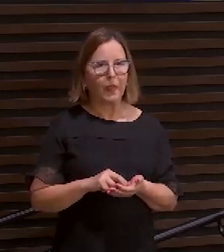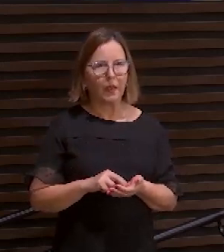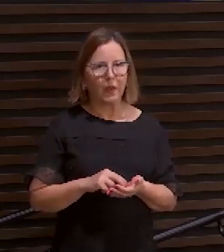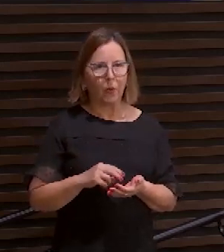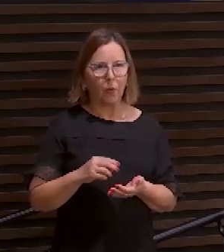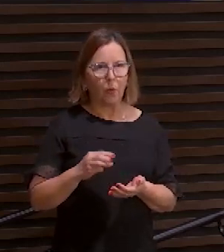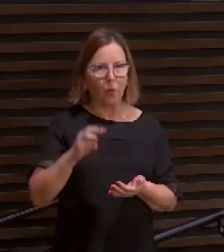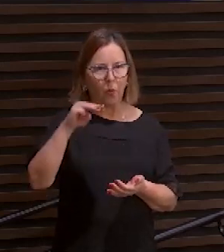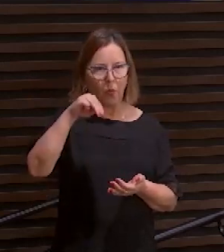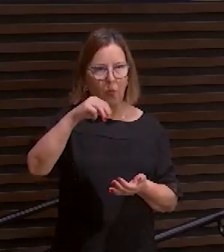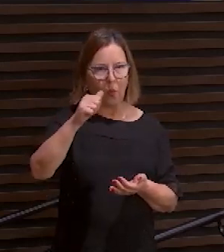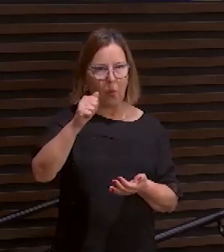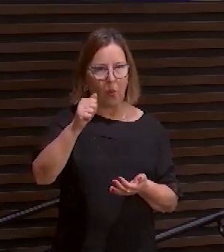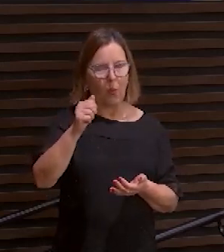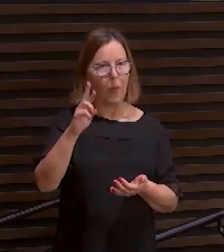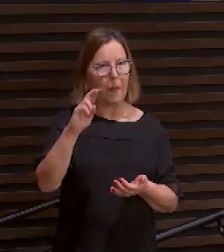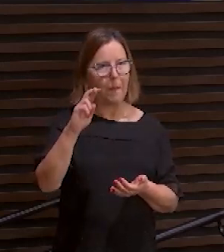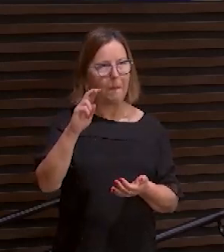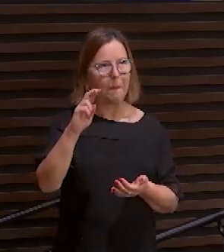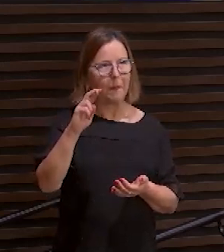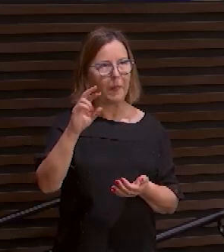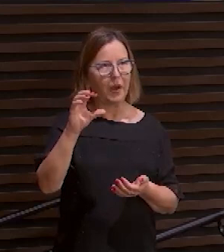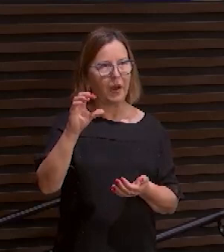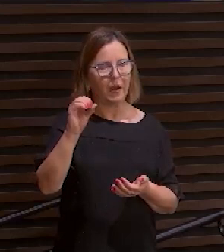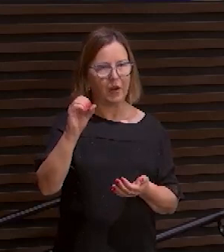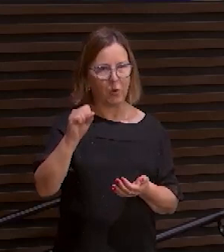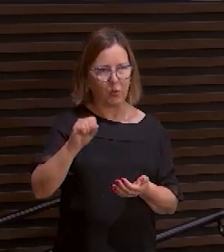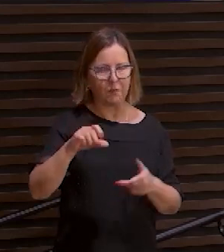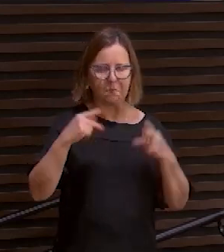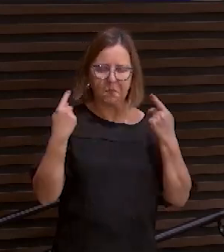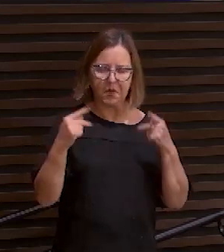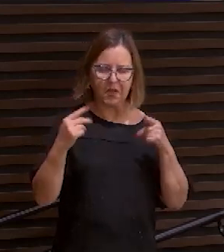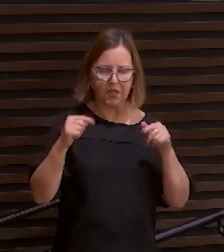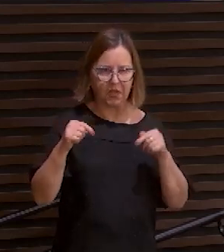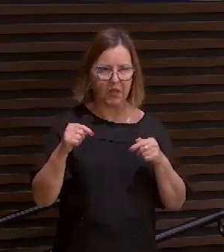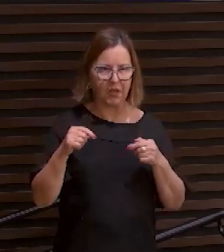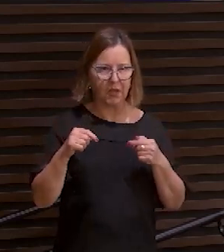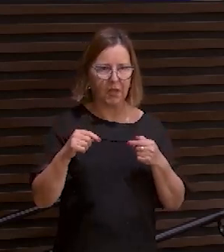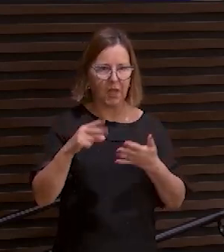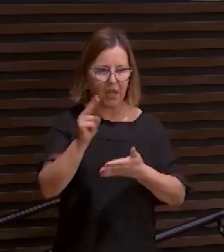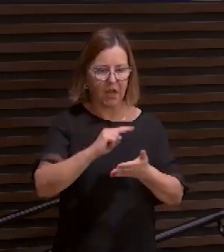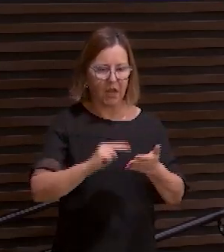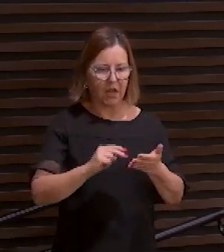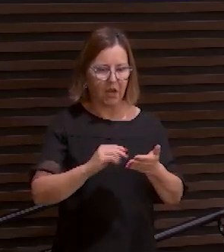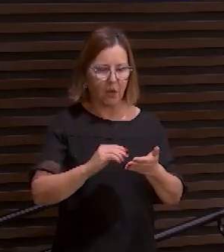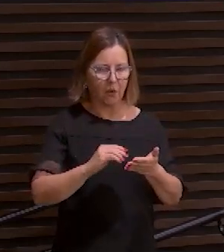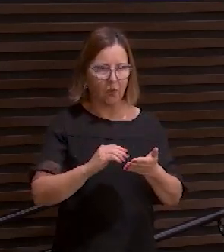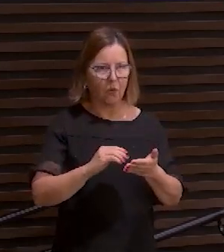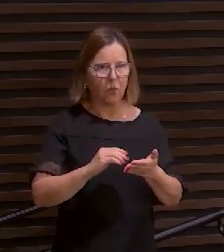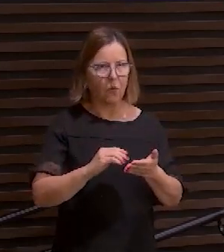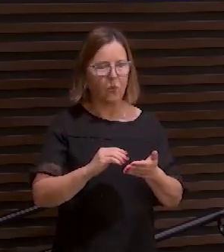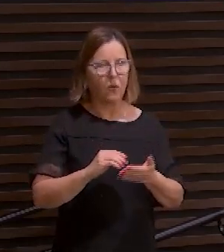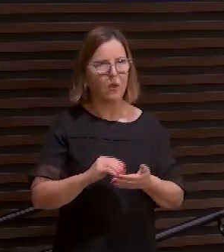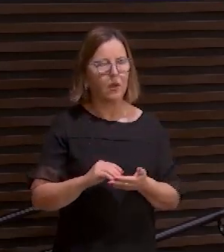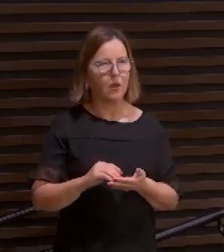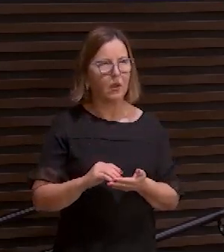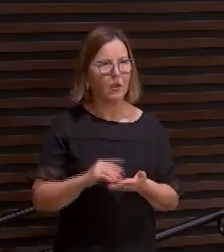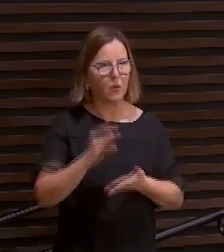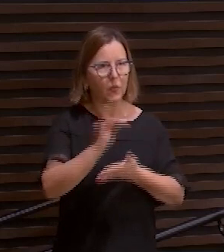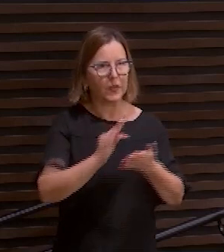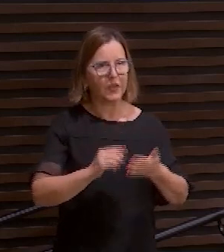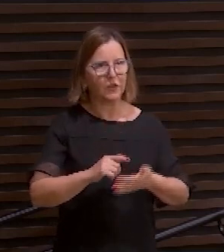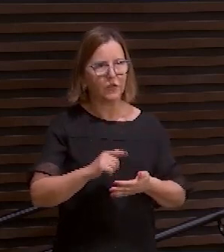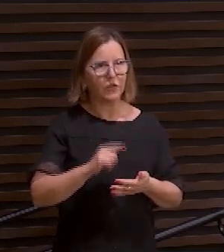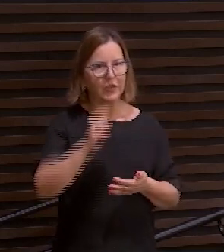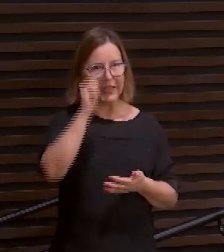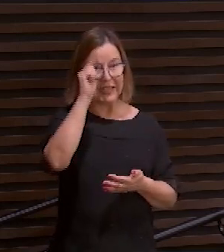ele leu o texto de Hebreus, perdão, o texto de